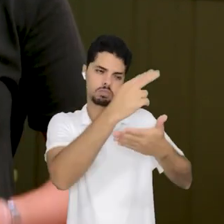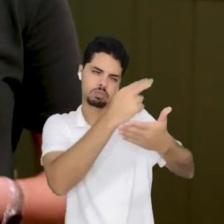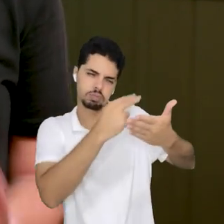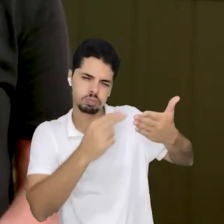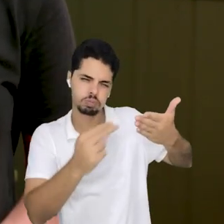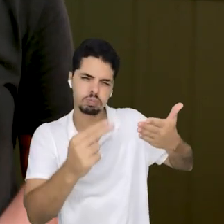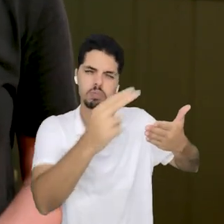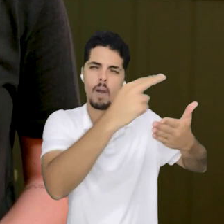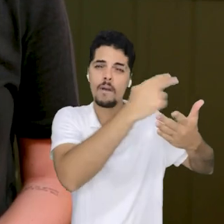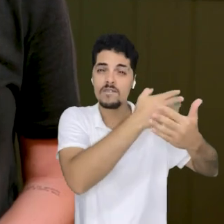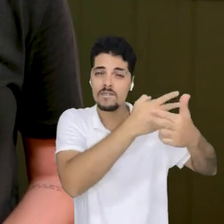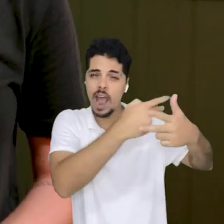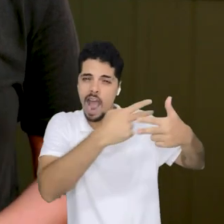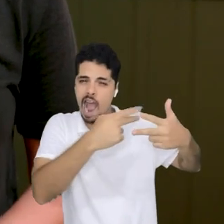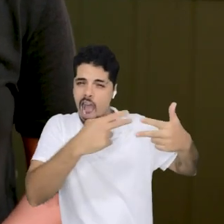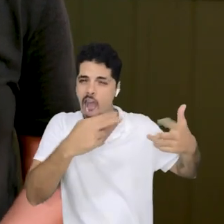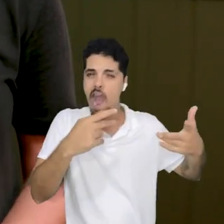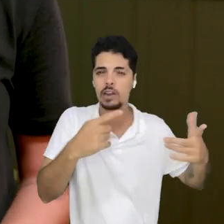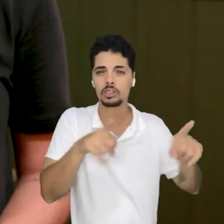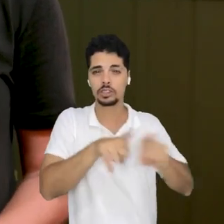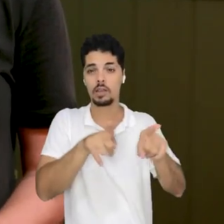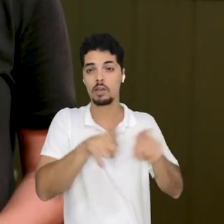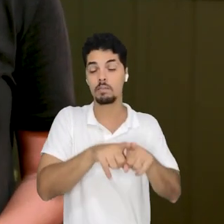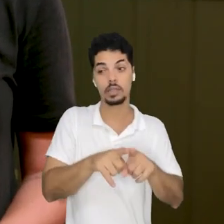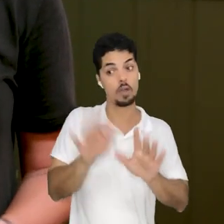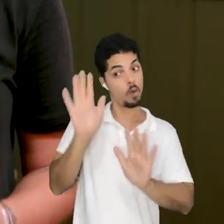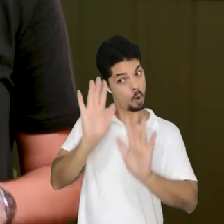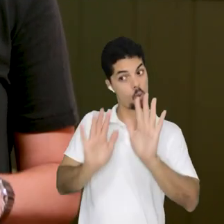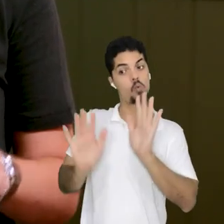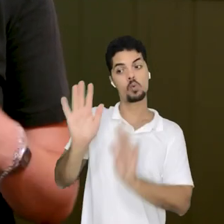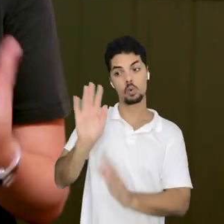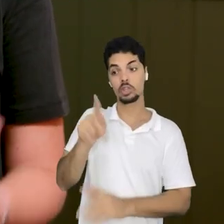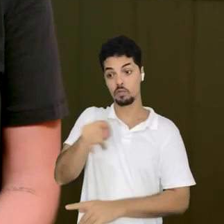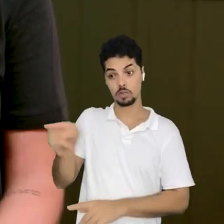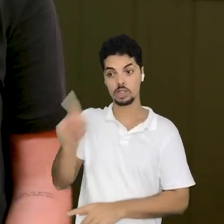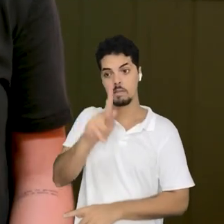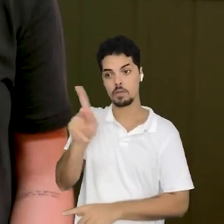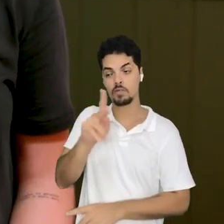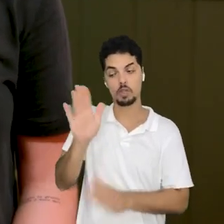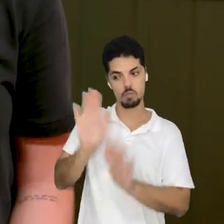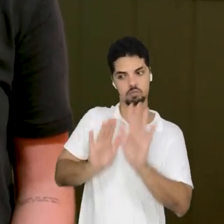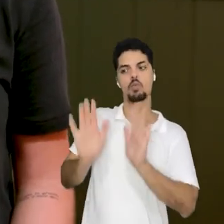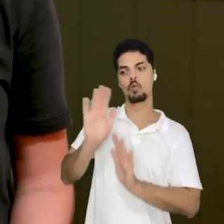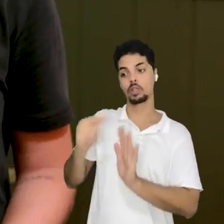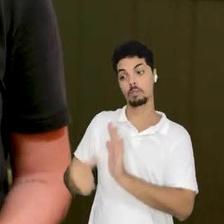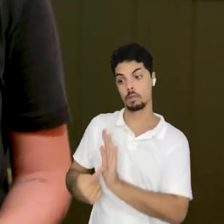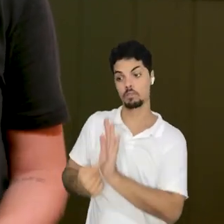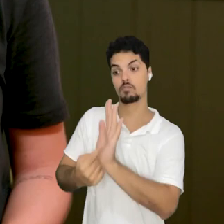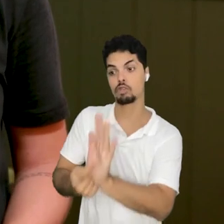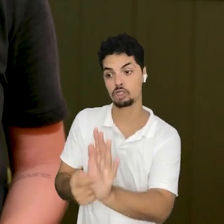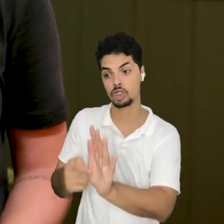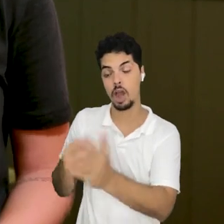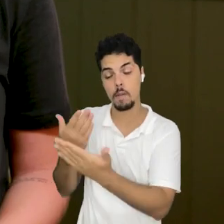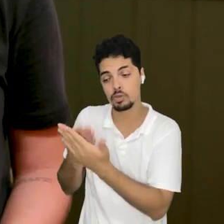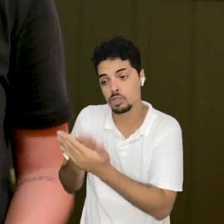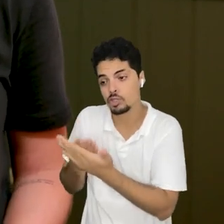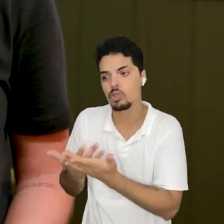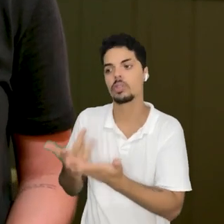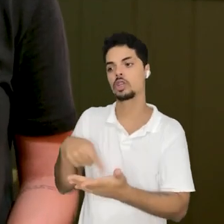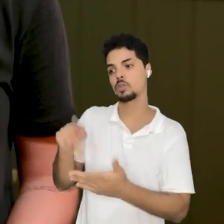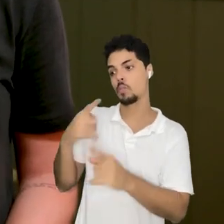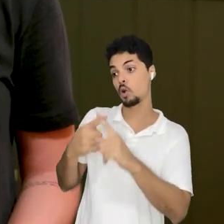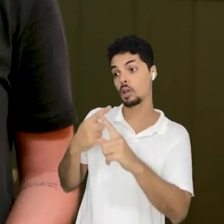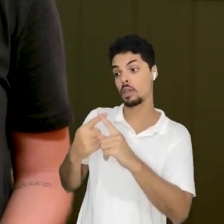pintou outros quadros importantes nesse momento. Então, assim, muito cuidado na abordagem dessa imagem. A gente tem que ter um olhar crítico